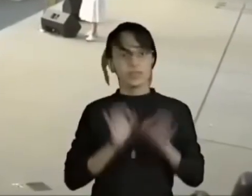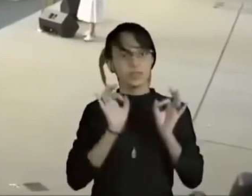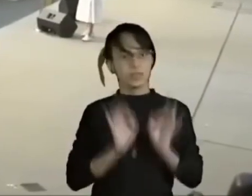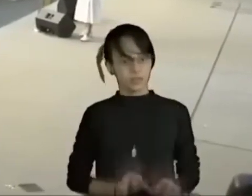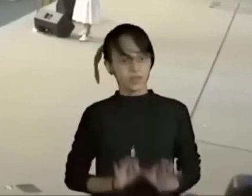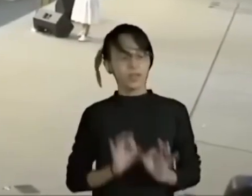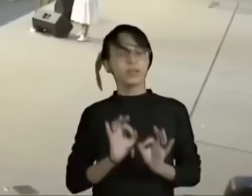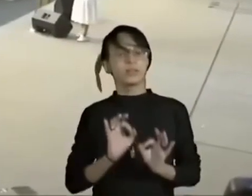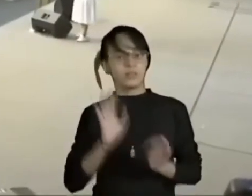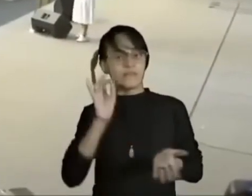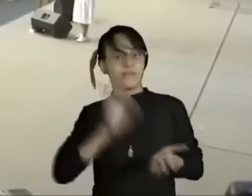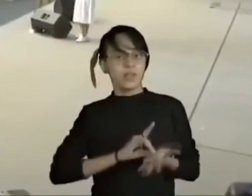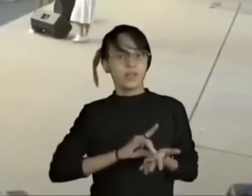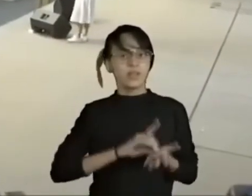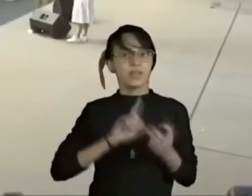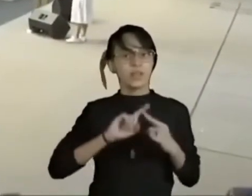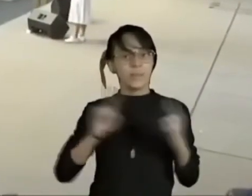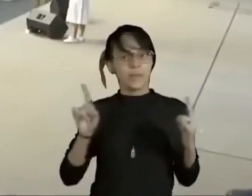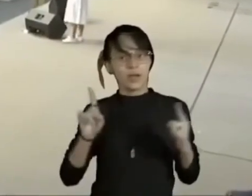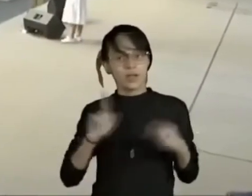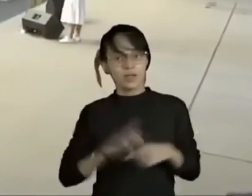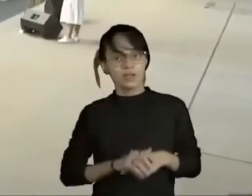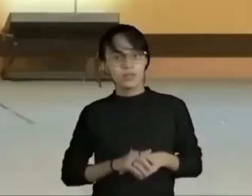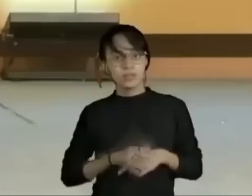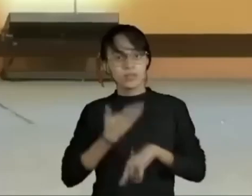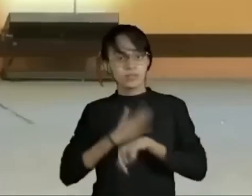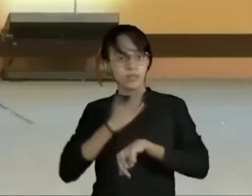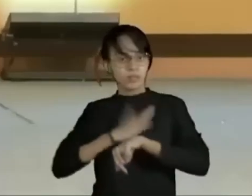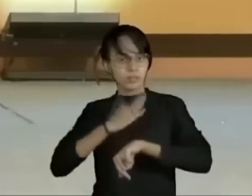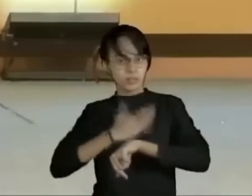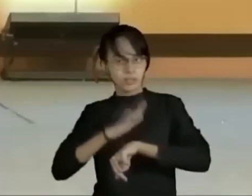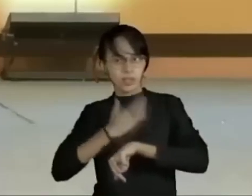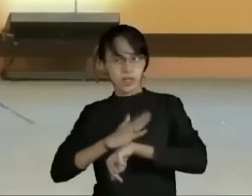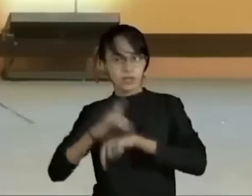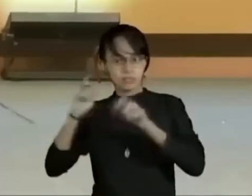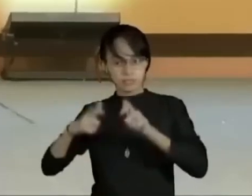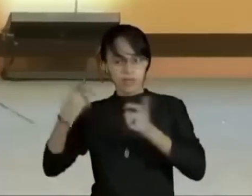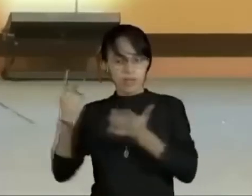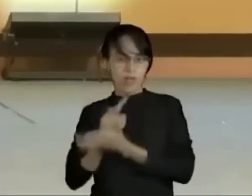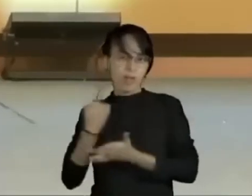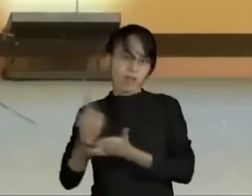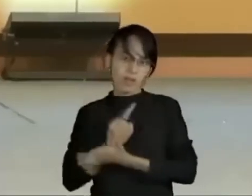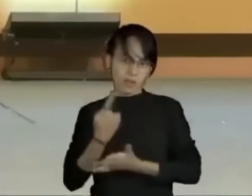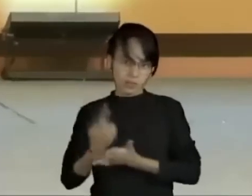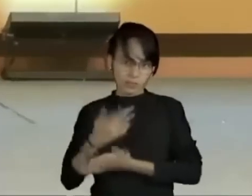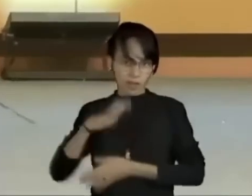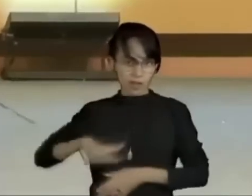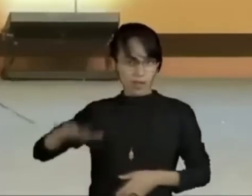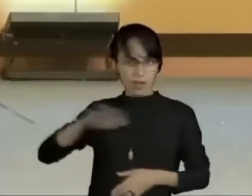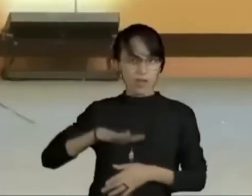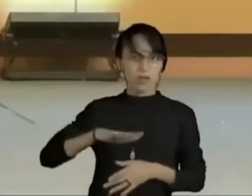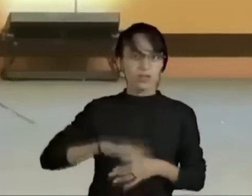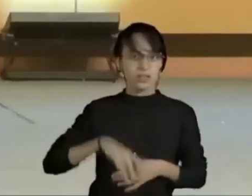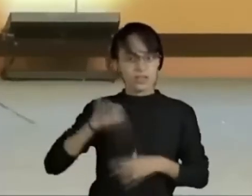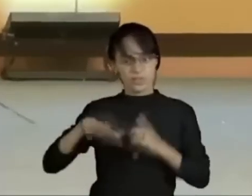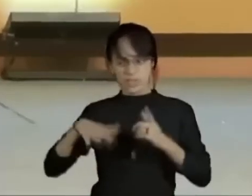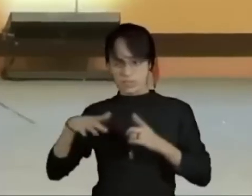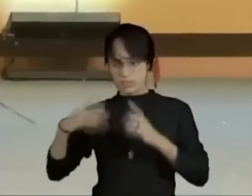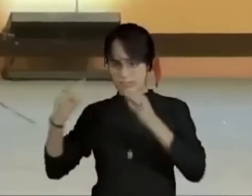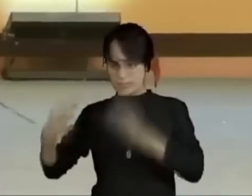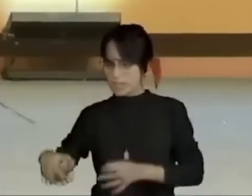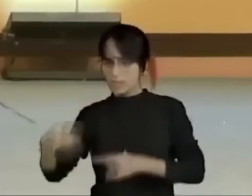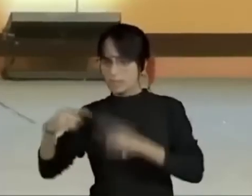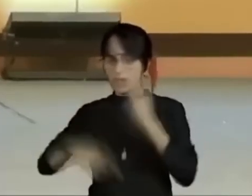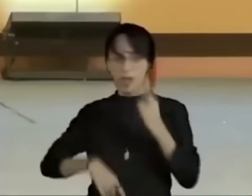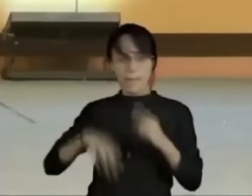verdadeira mas por estar sendo executada na área errada até aquilo que era para dar certo da errado